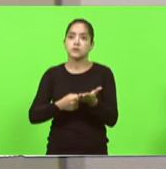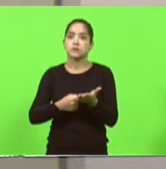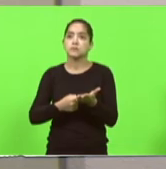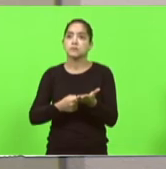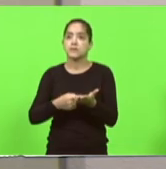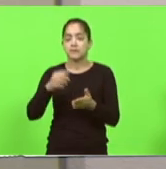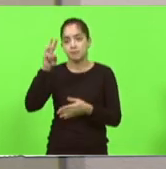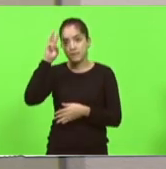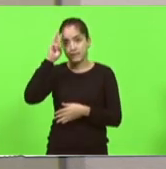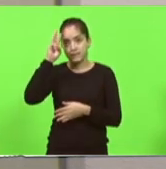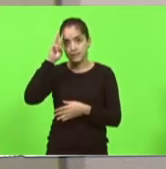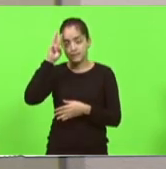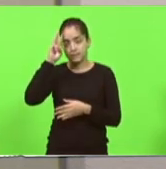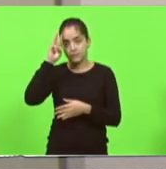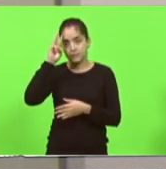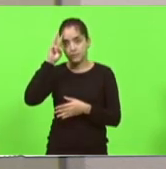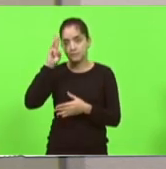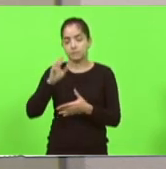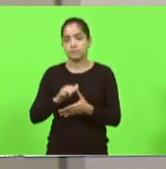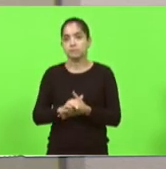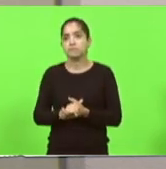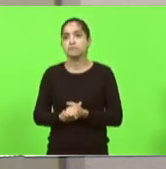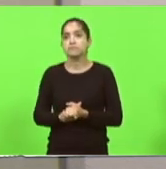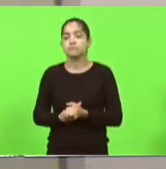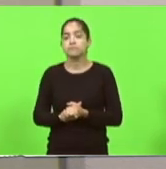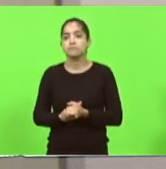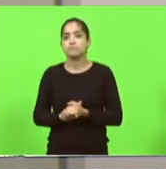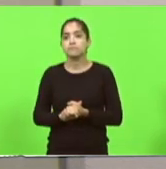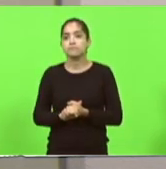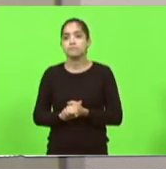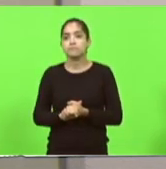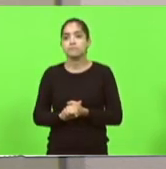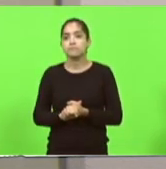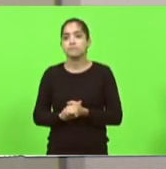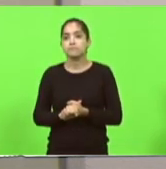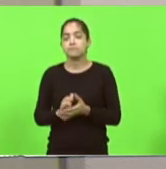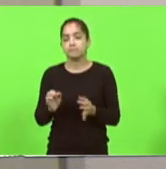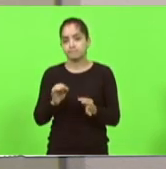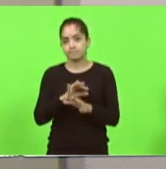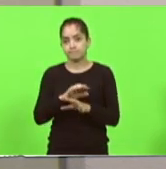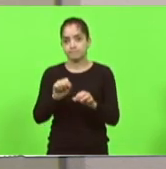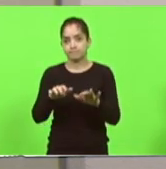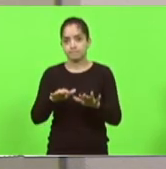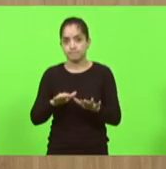para terça-feira, no horário regimental. Está encerrada a sessão.